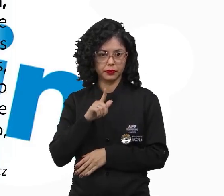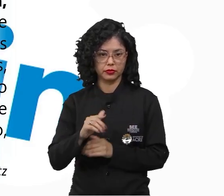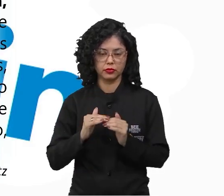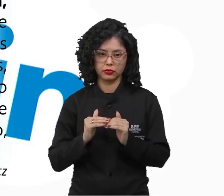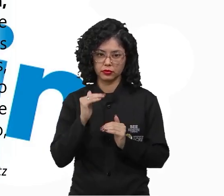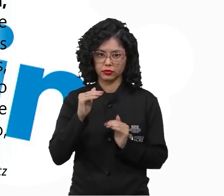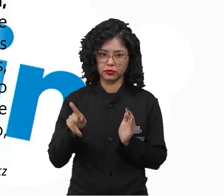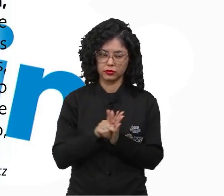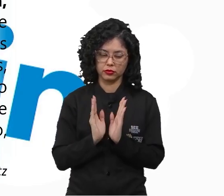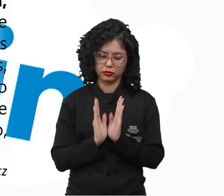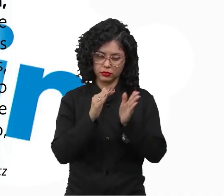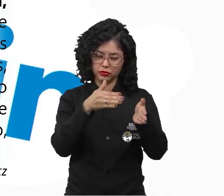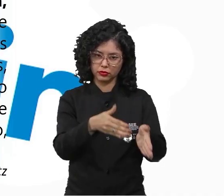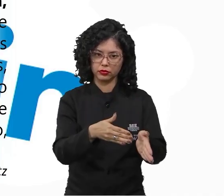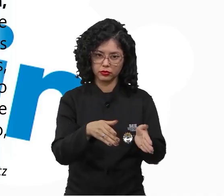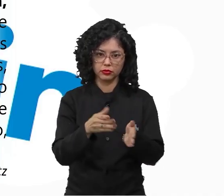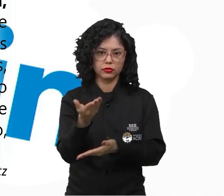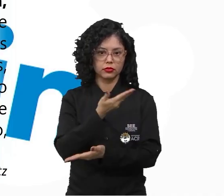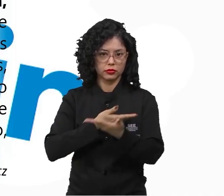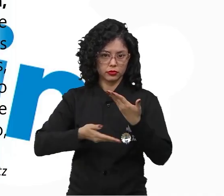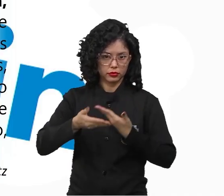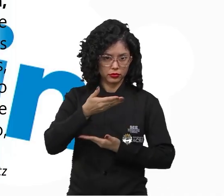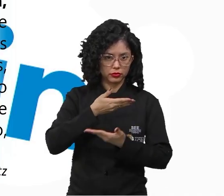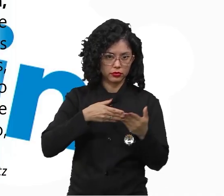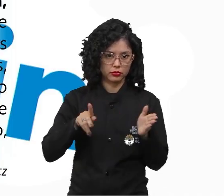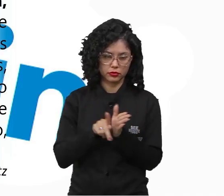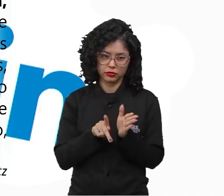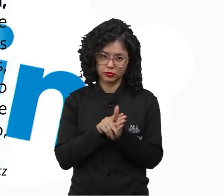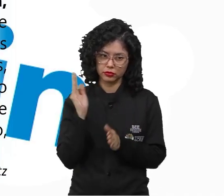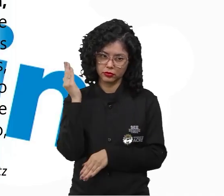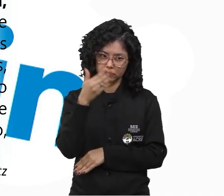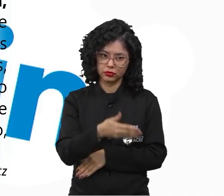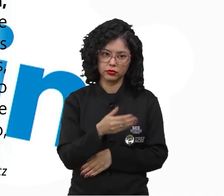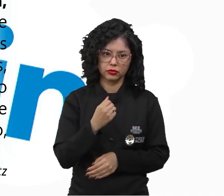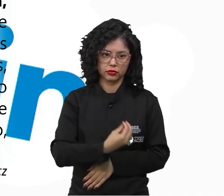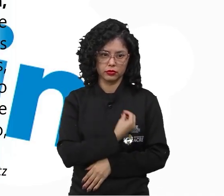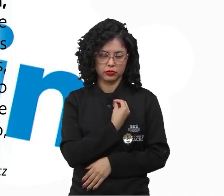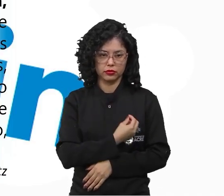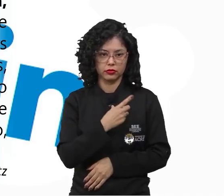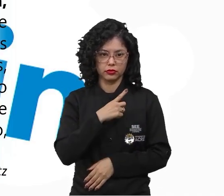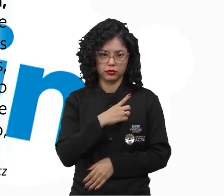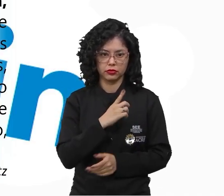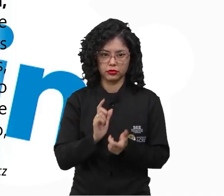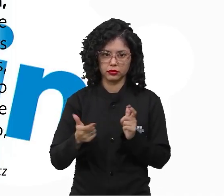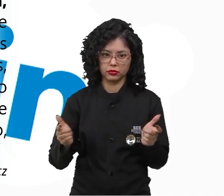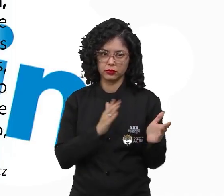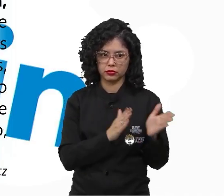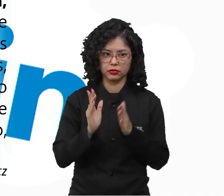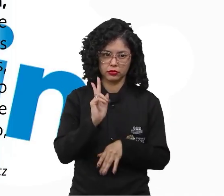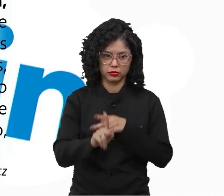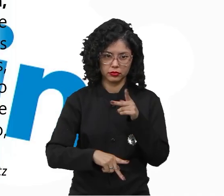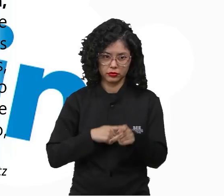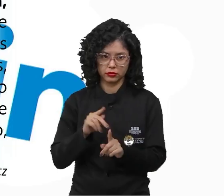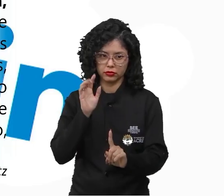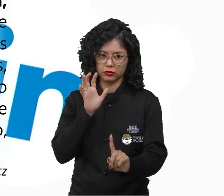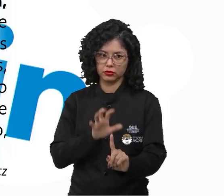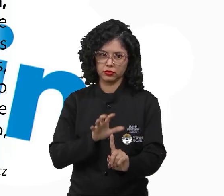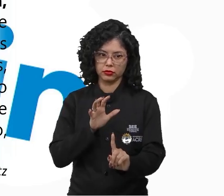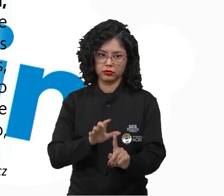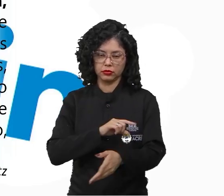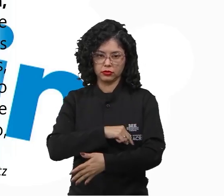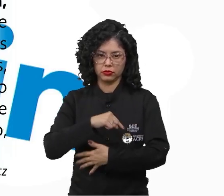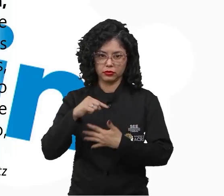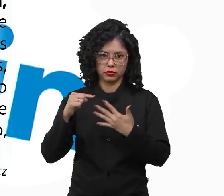públicos específicos, de interagir diretamente e também pela forte presença que tem na vida de grande parte da